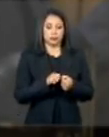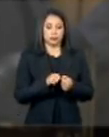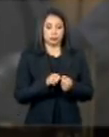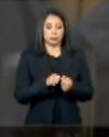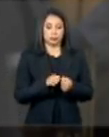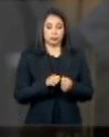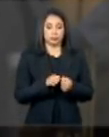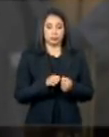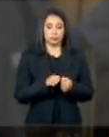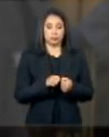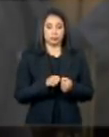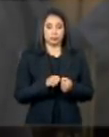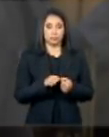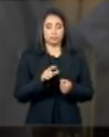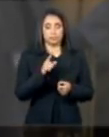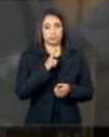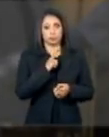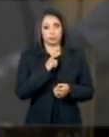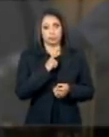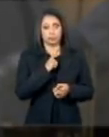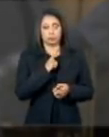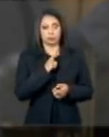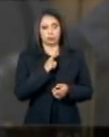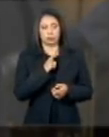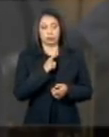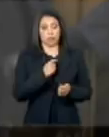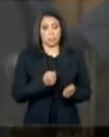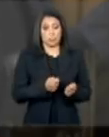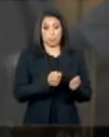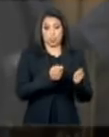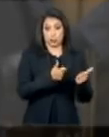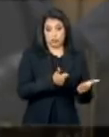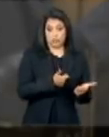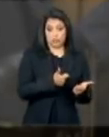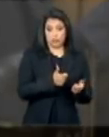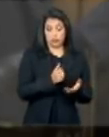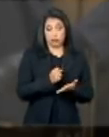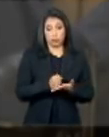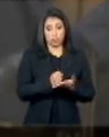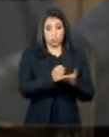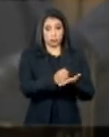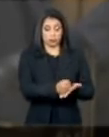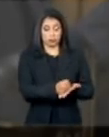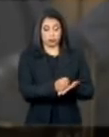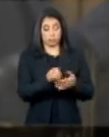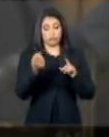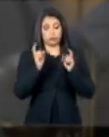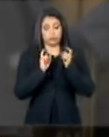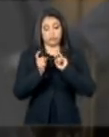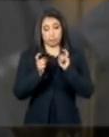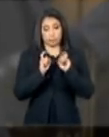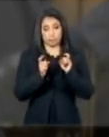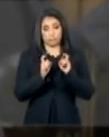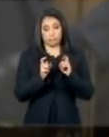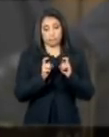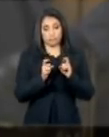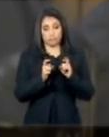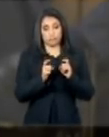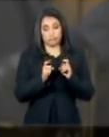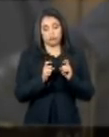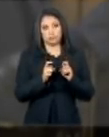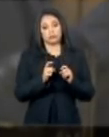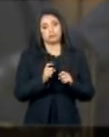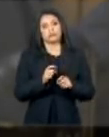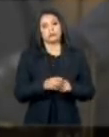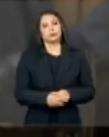na concessão de benefícios em favor de servidores e dos administrados a nota inicialmente